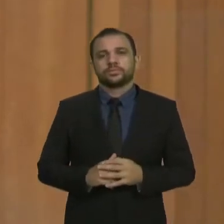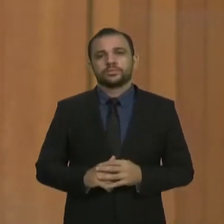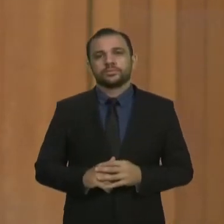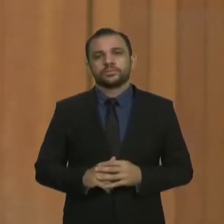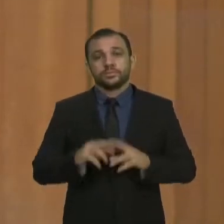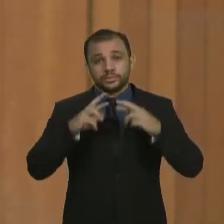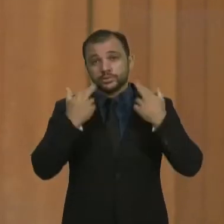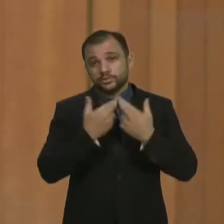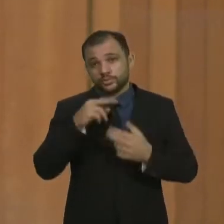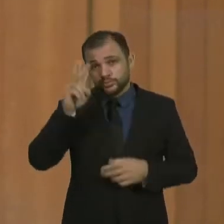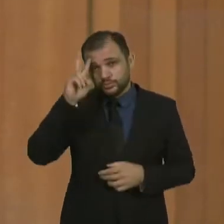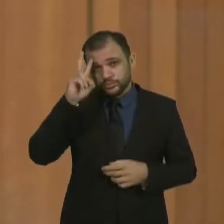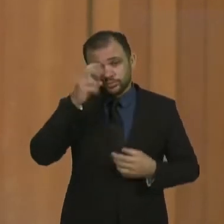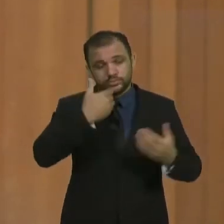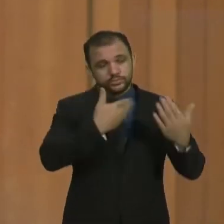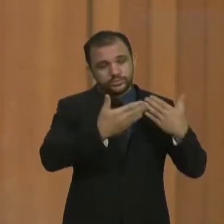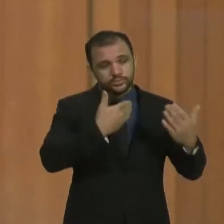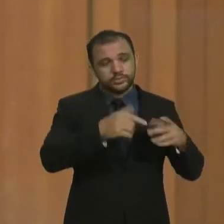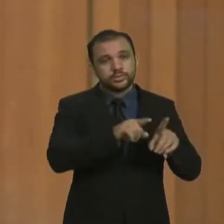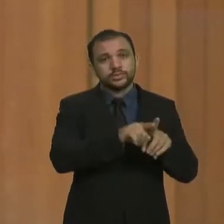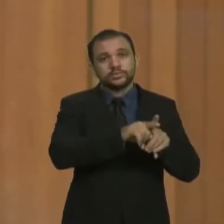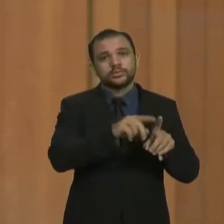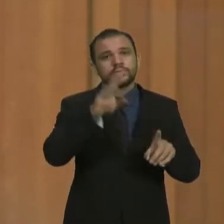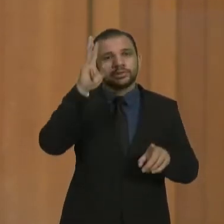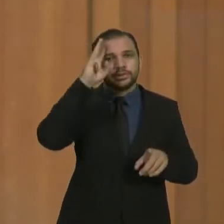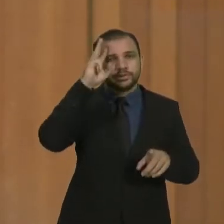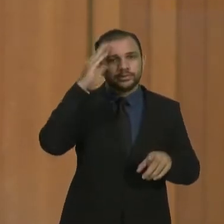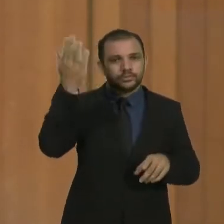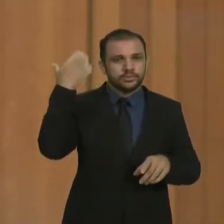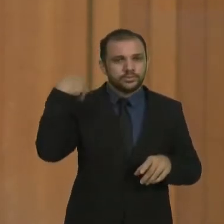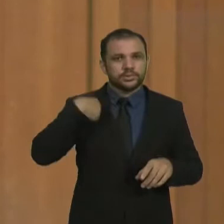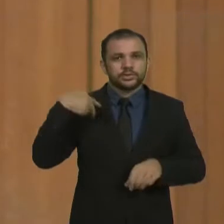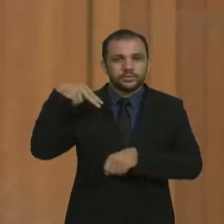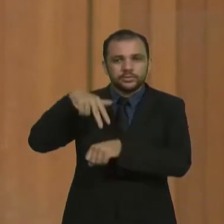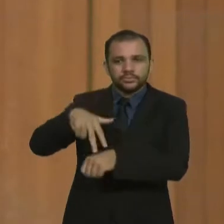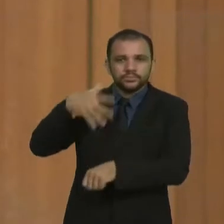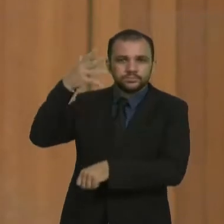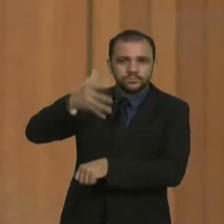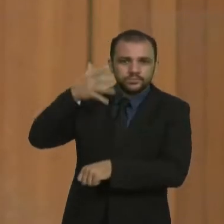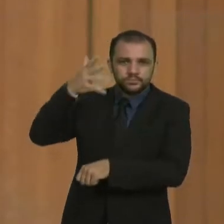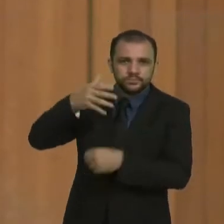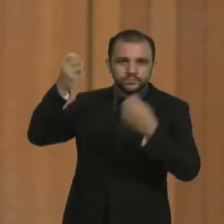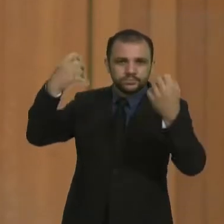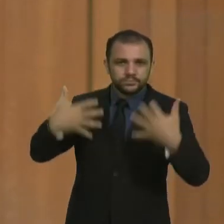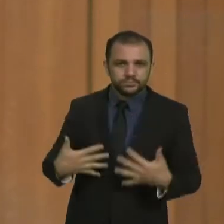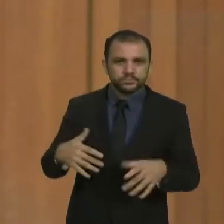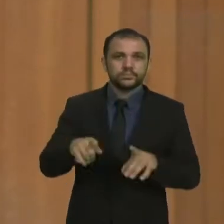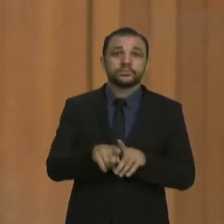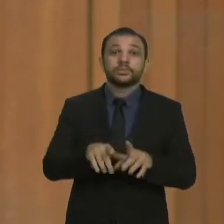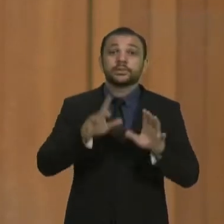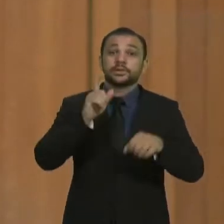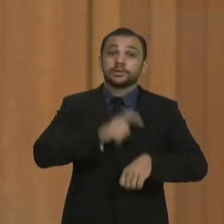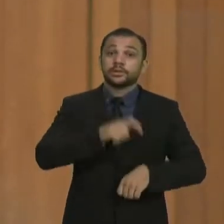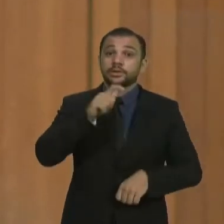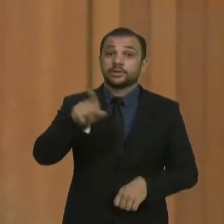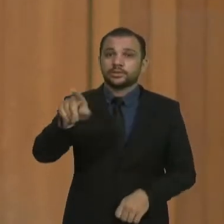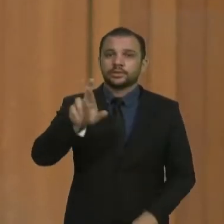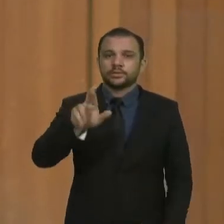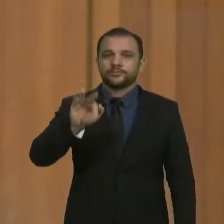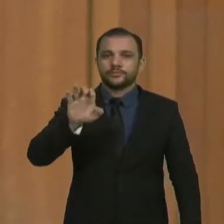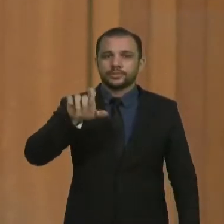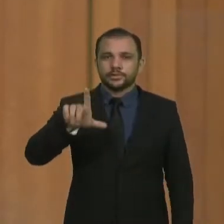trouxe a tribuna da Assembleia Legislativa na última terça-feira, foi prontamente rebatido pelo deputado Rafael